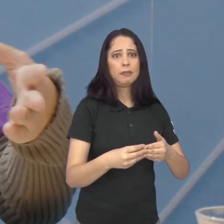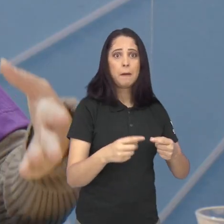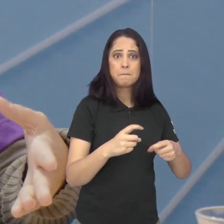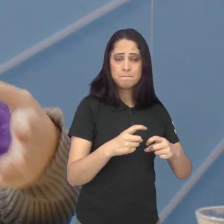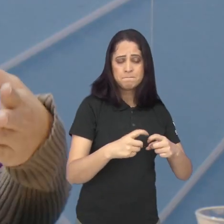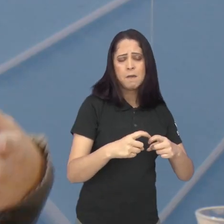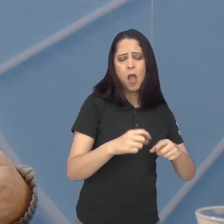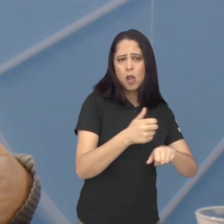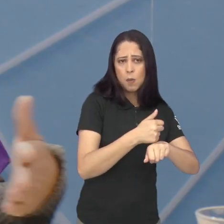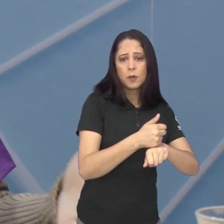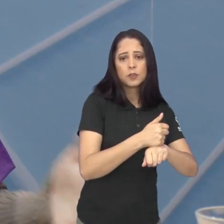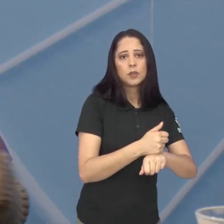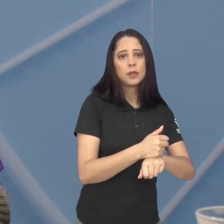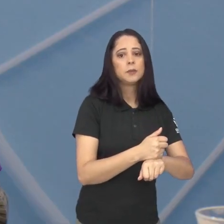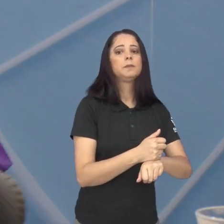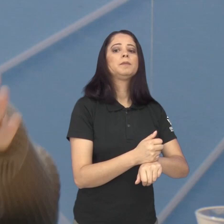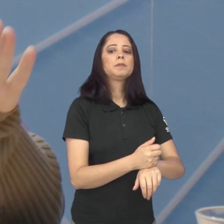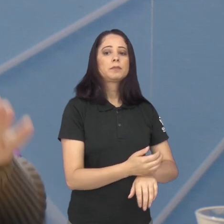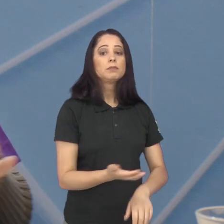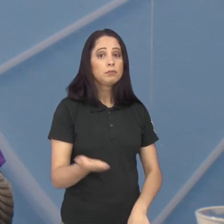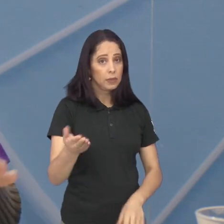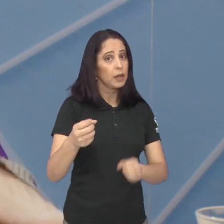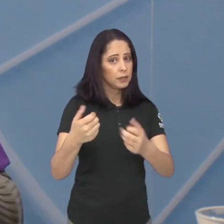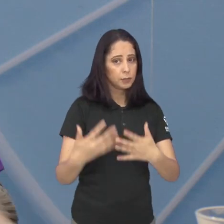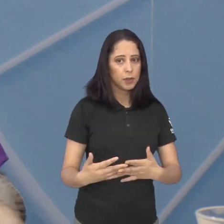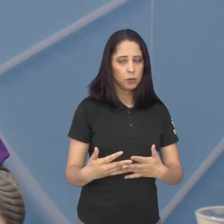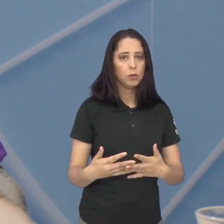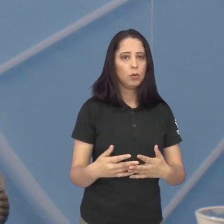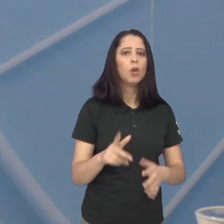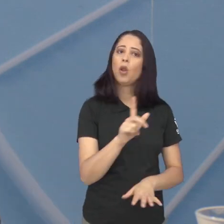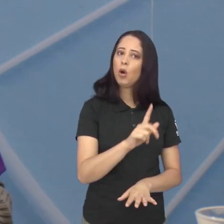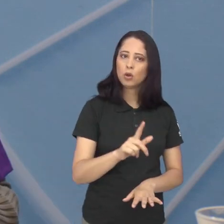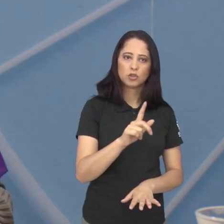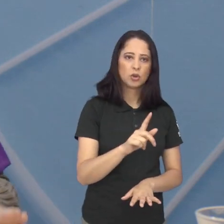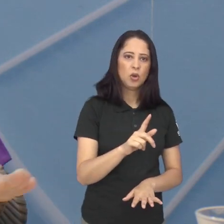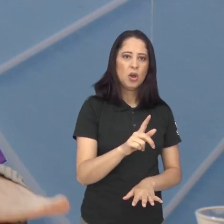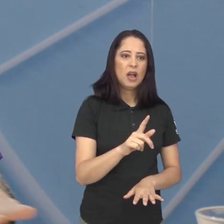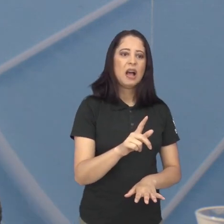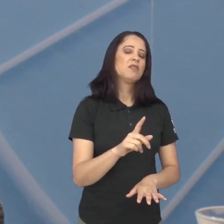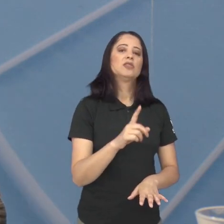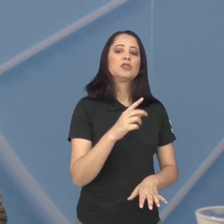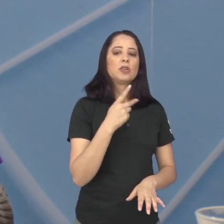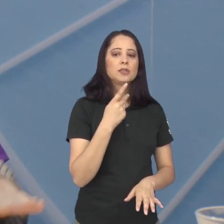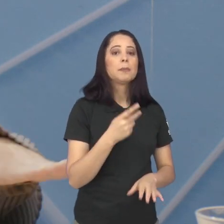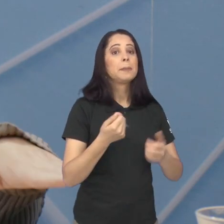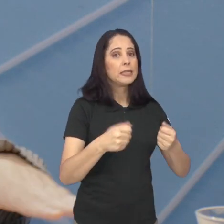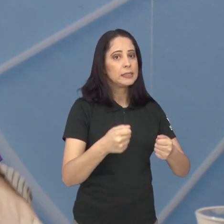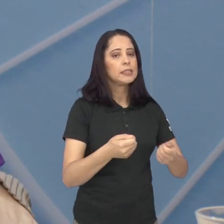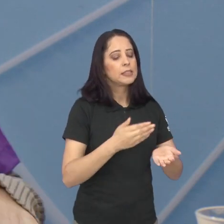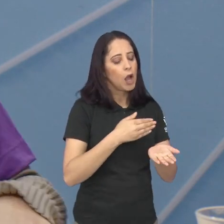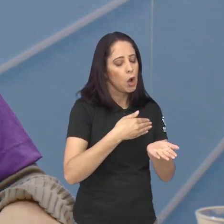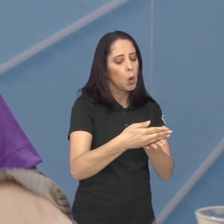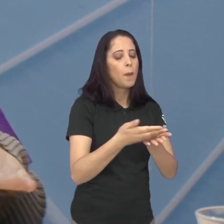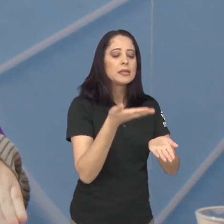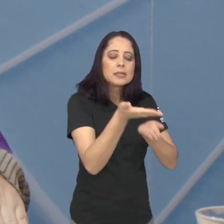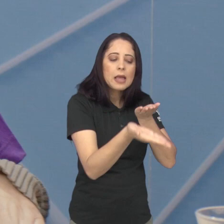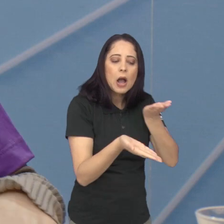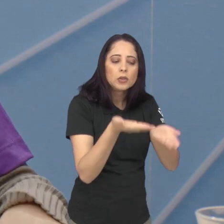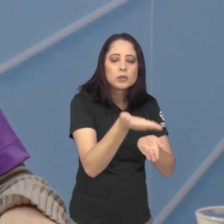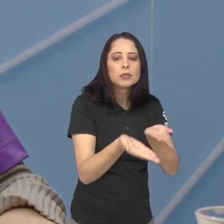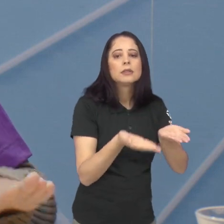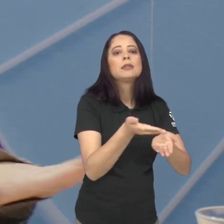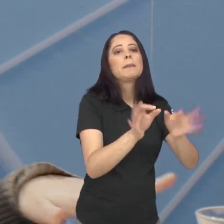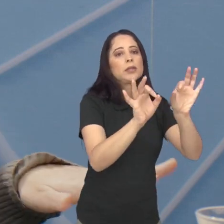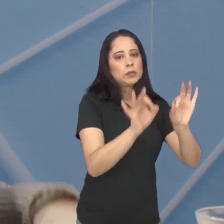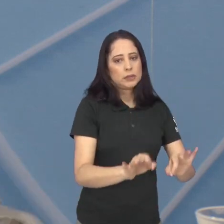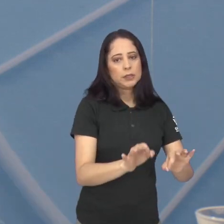quanto antes a gente tiver intervenção, melhor. Como ela falou, a gente não fecha mesmo o diagnóstico dessa criança, mas a gente precisa que hajam